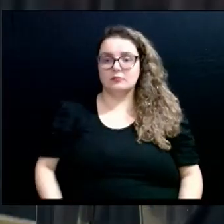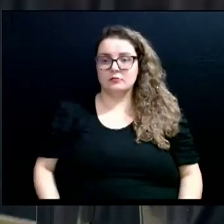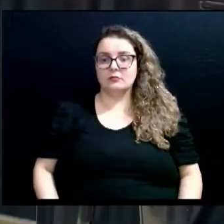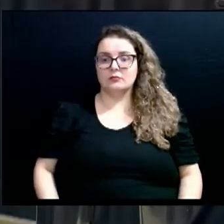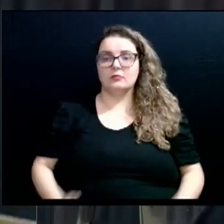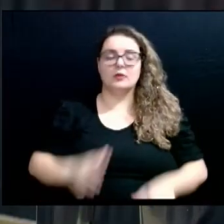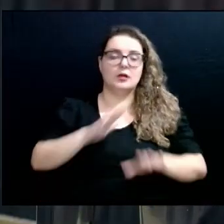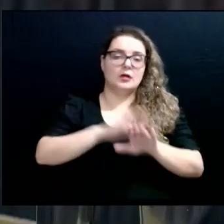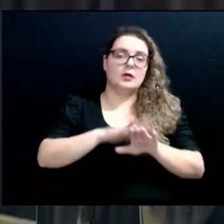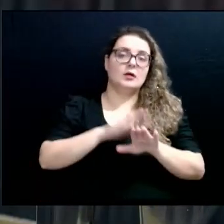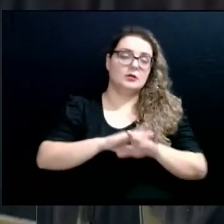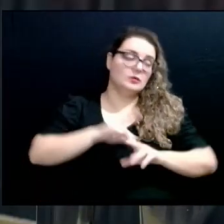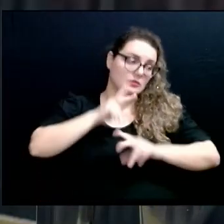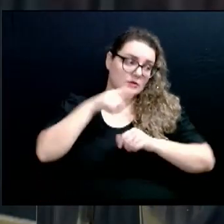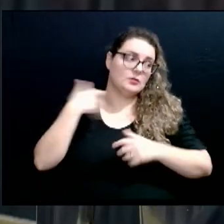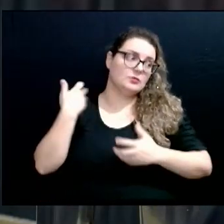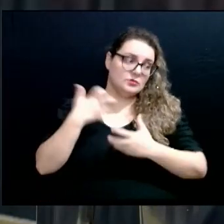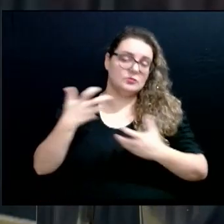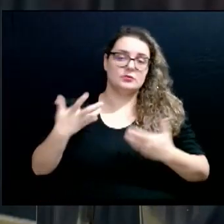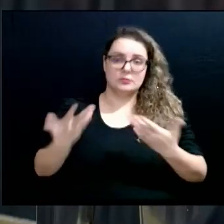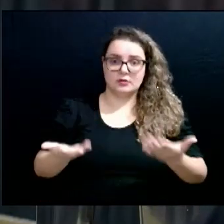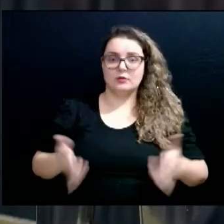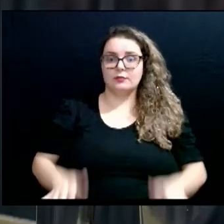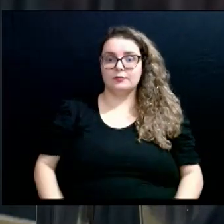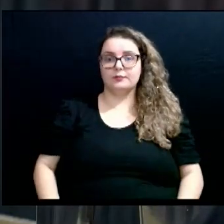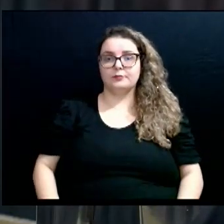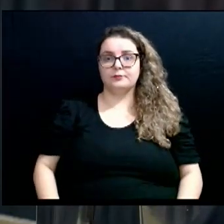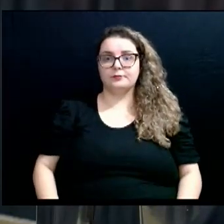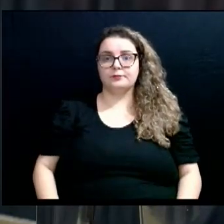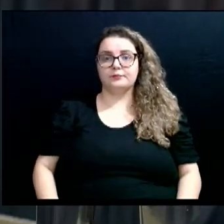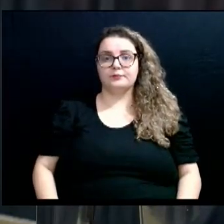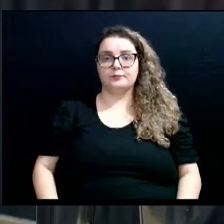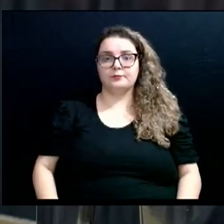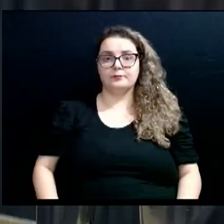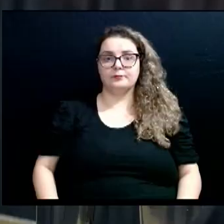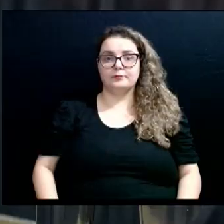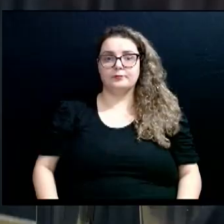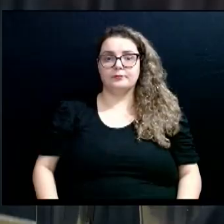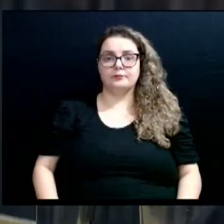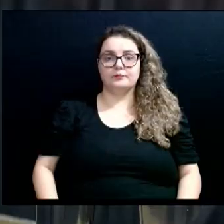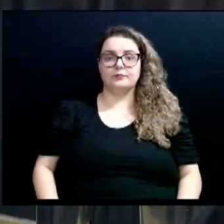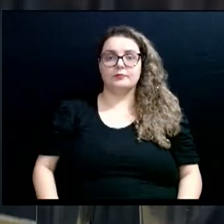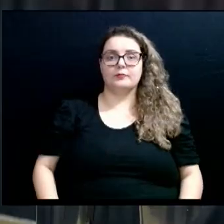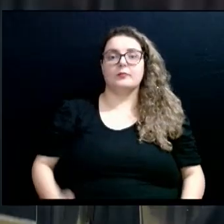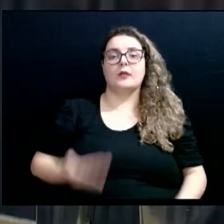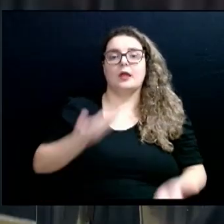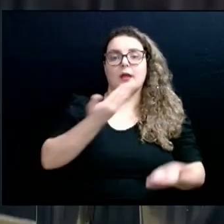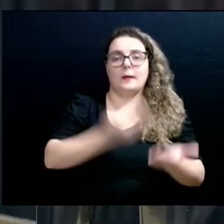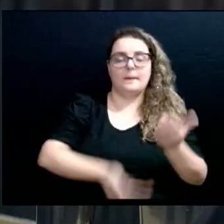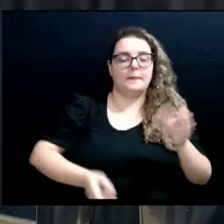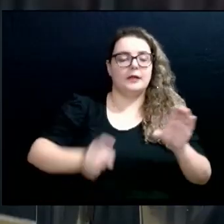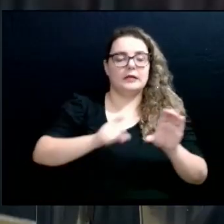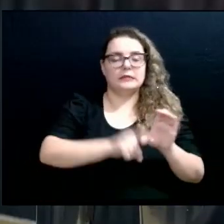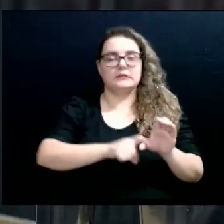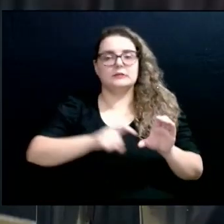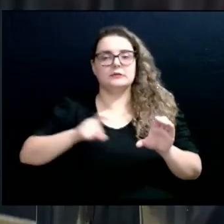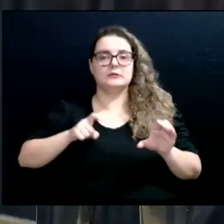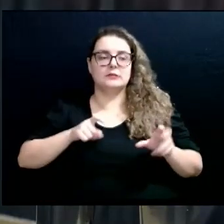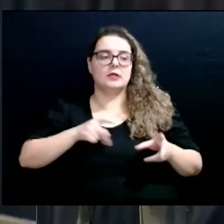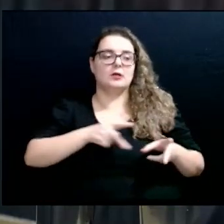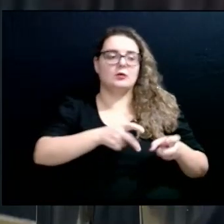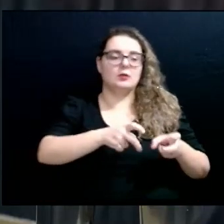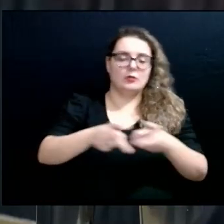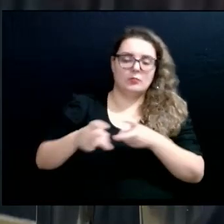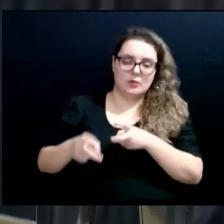fortemente no idoso. Então, Uhum, eh, a perda da autonomia, né, e a percepção de que